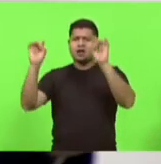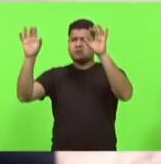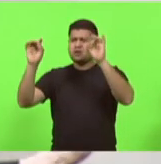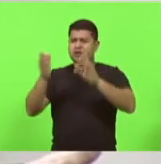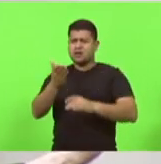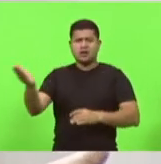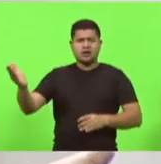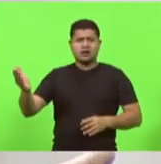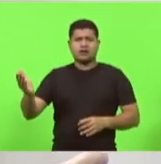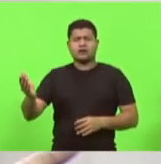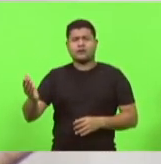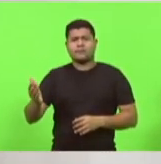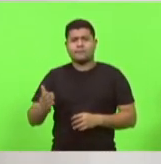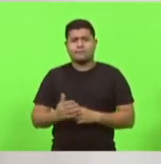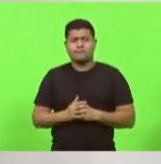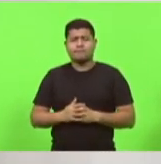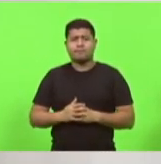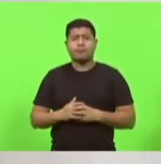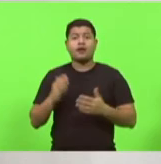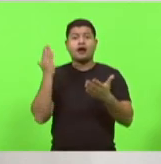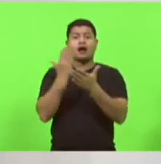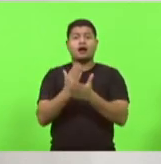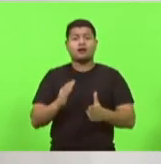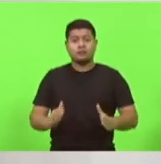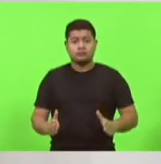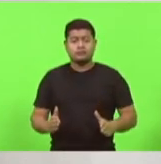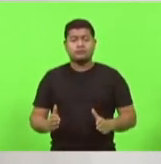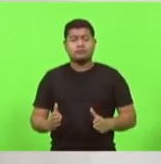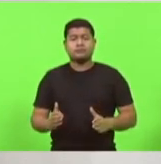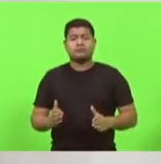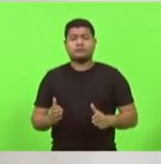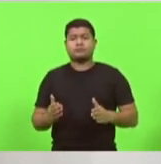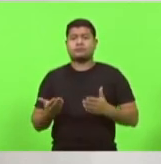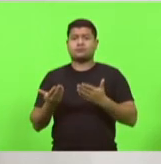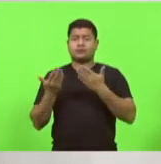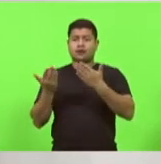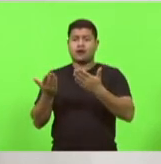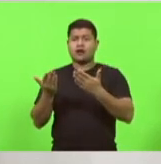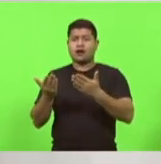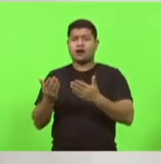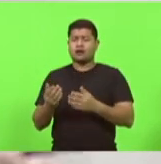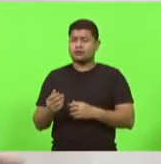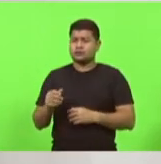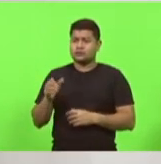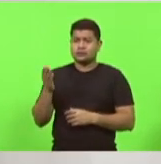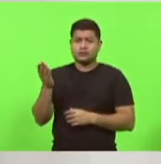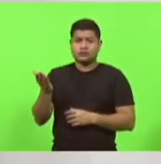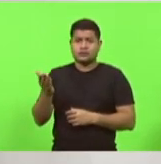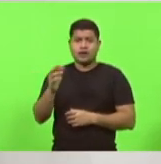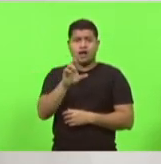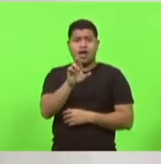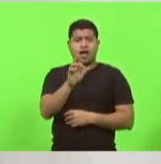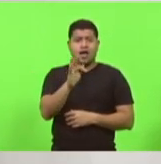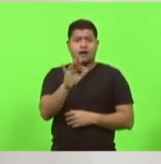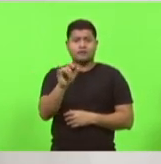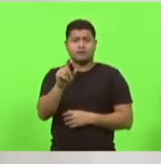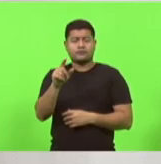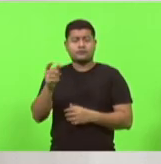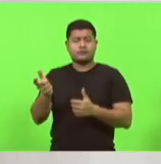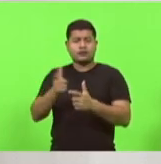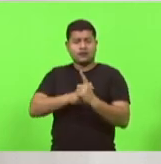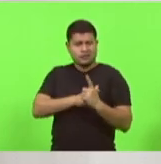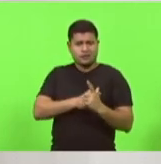Então tem que acabar com o privilégio de dar uma oportunidade de refinanciar uma dívida,